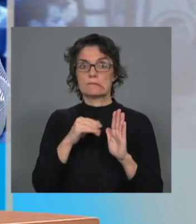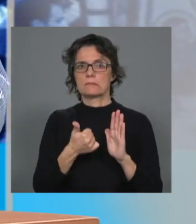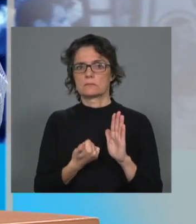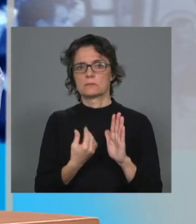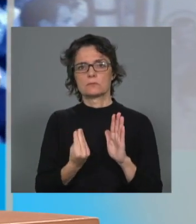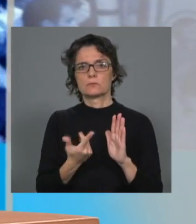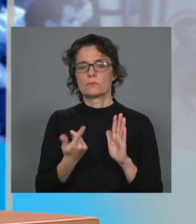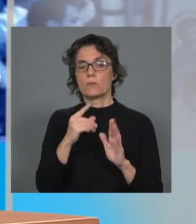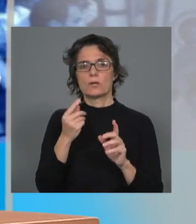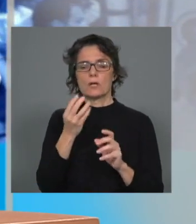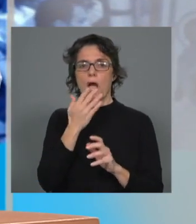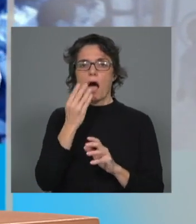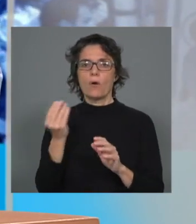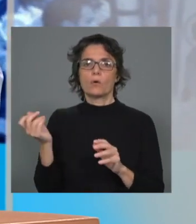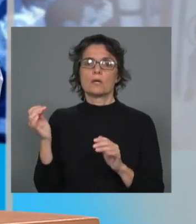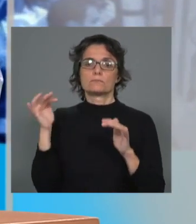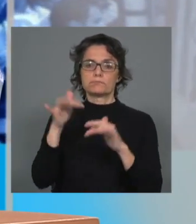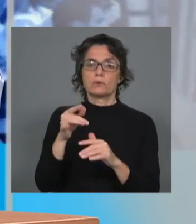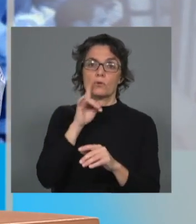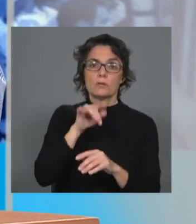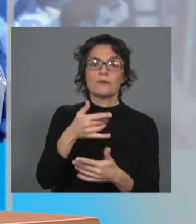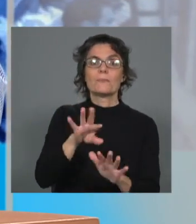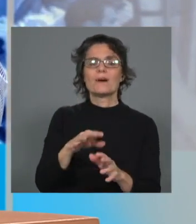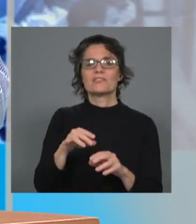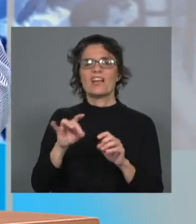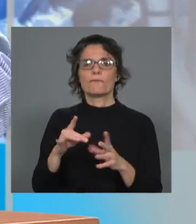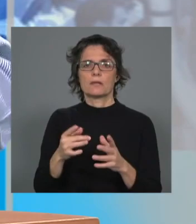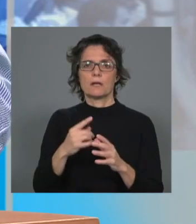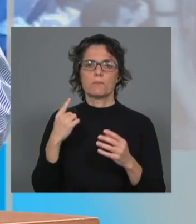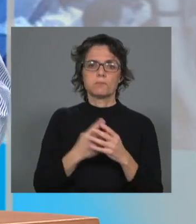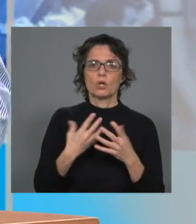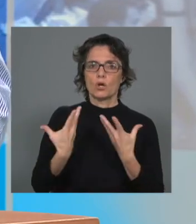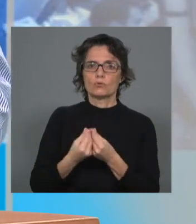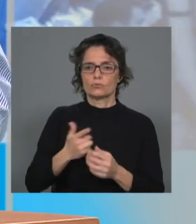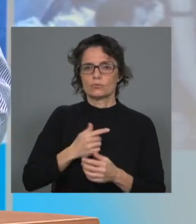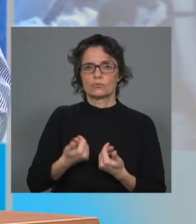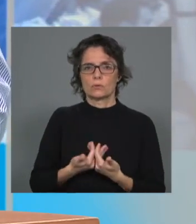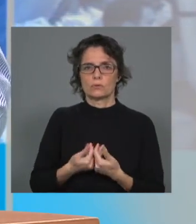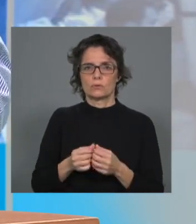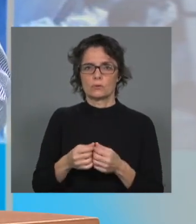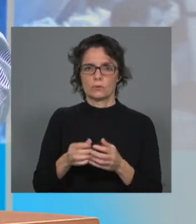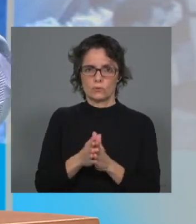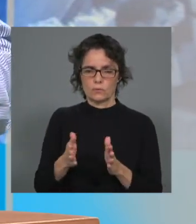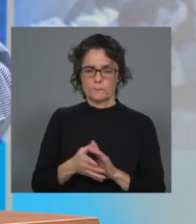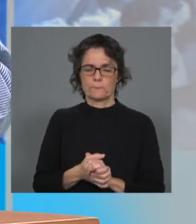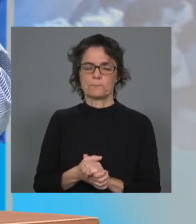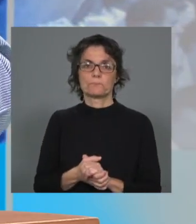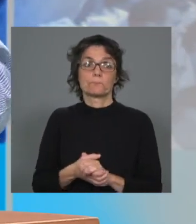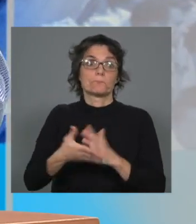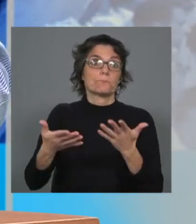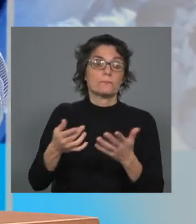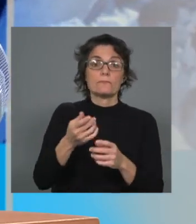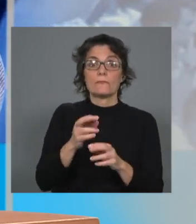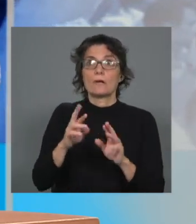fazermos um regresso às aulas sem a necessidade do isolamento conjunto de turmas. Porque sim, quer dizer, porque